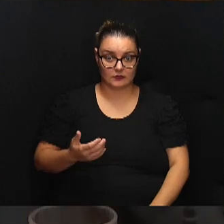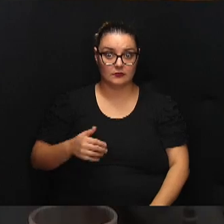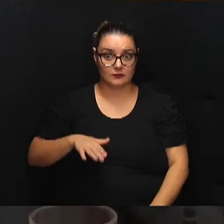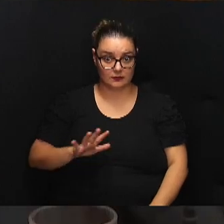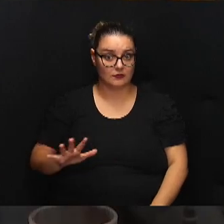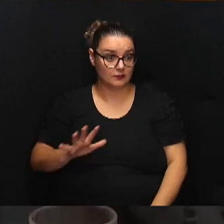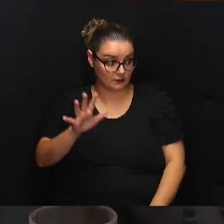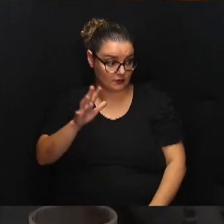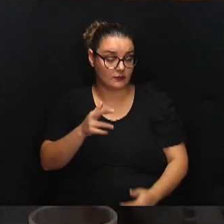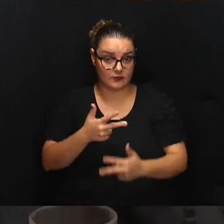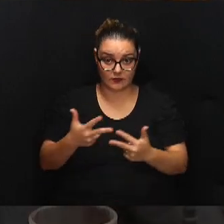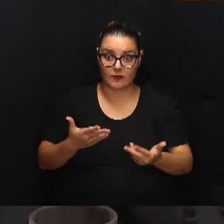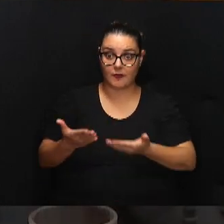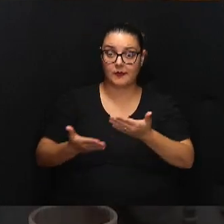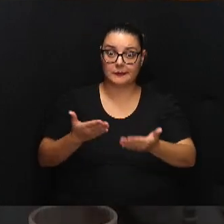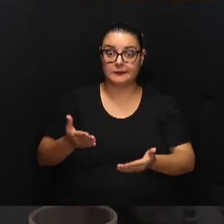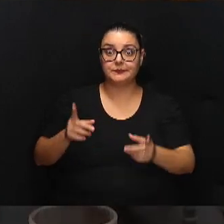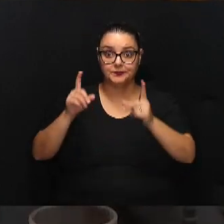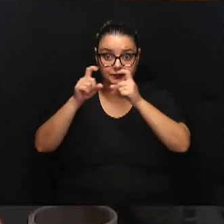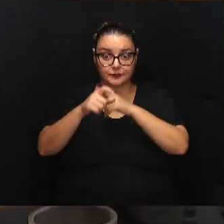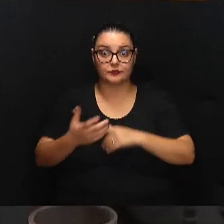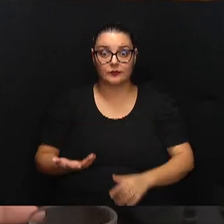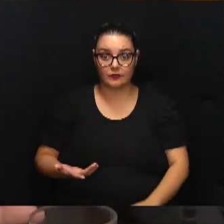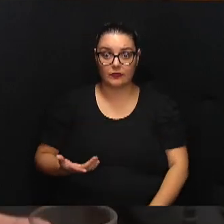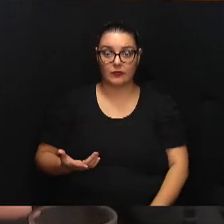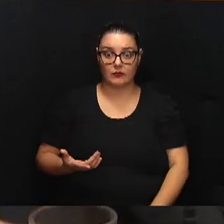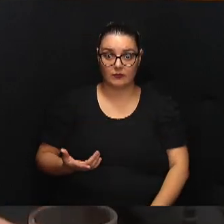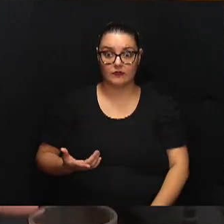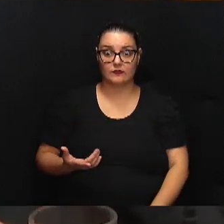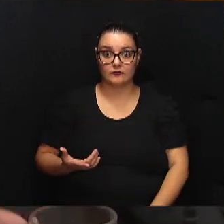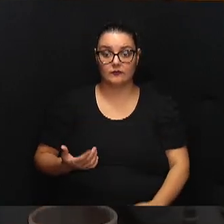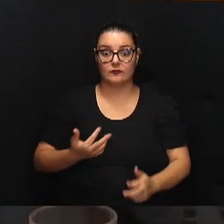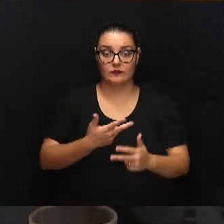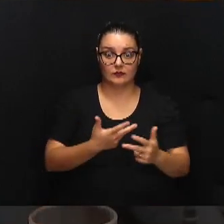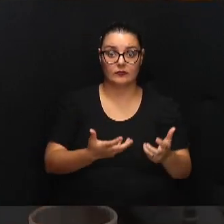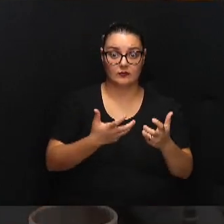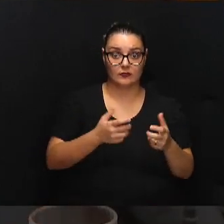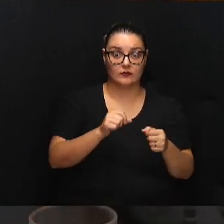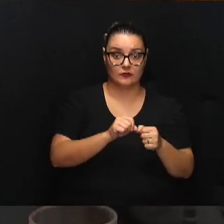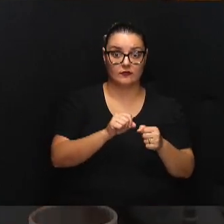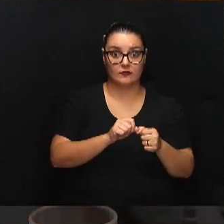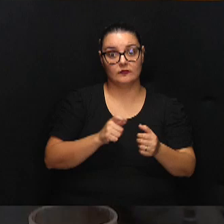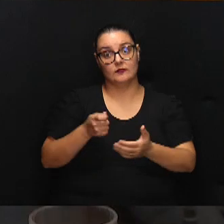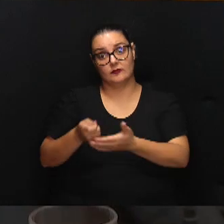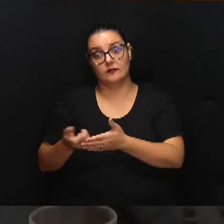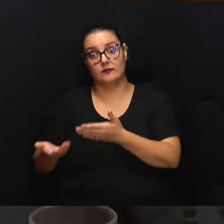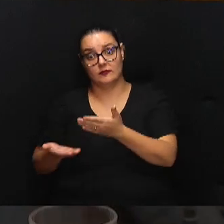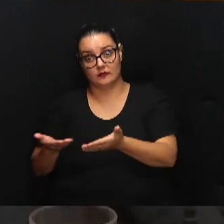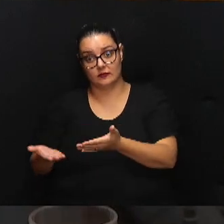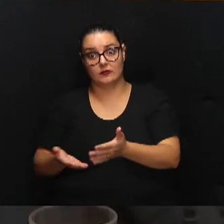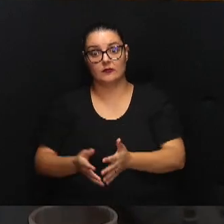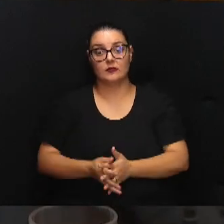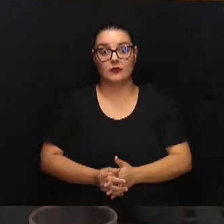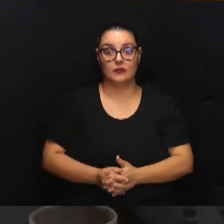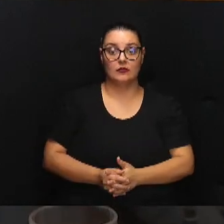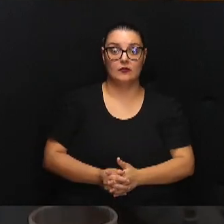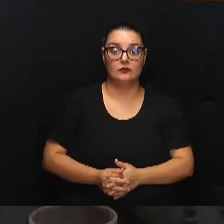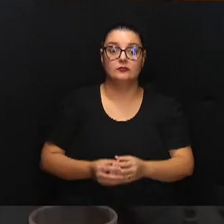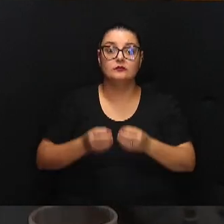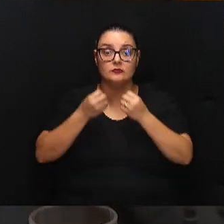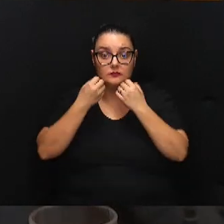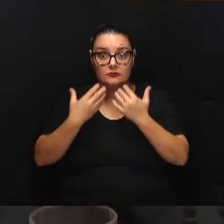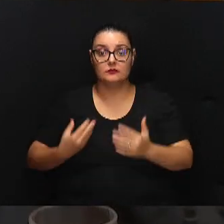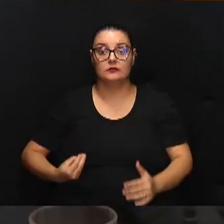as coisas, né? O tratamento mais difícil. Então, a gente tira de coisas que a gente quer fazer para bancar o tratamento. Mas que bom que